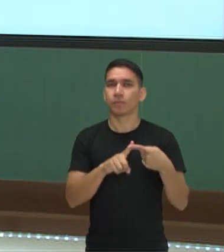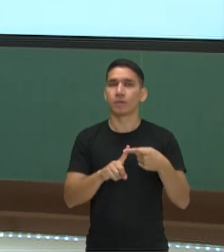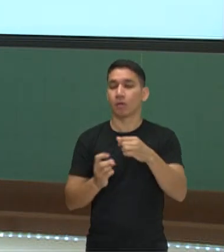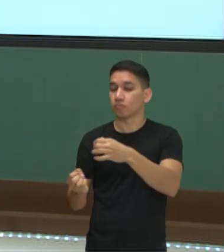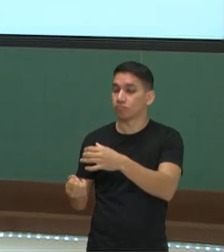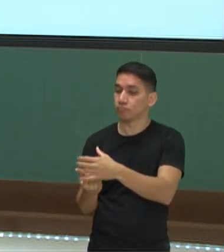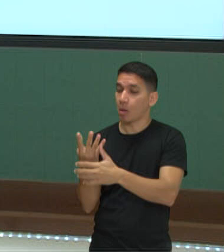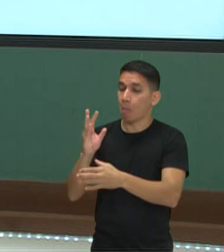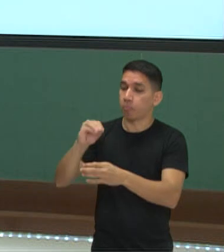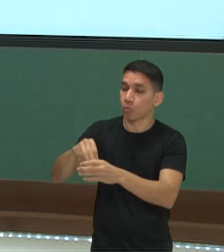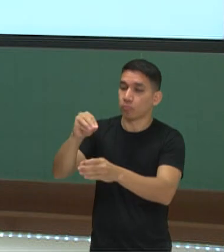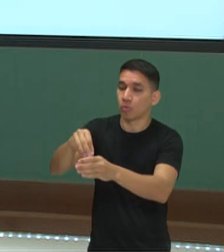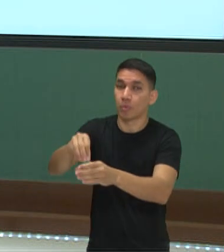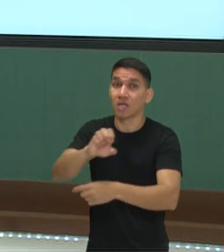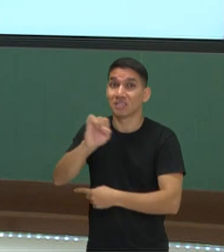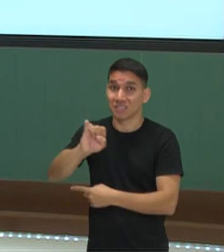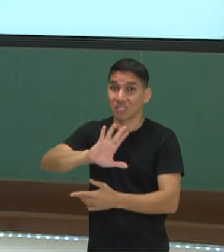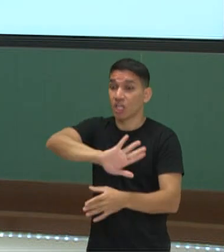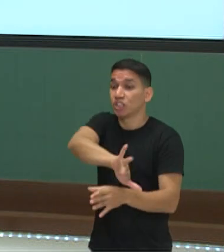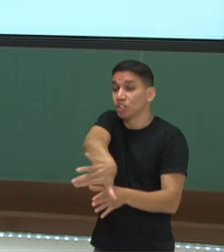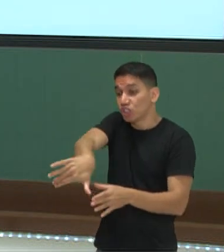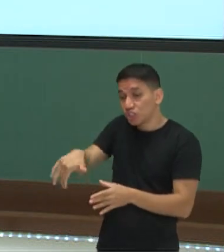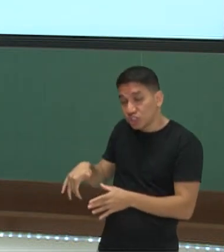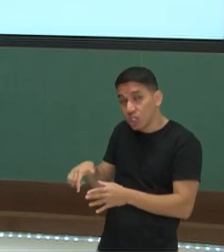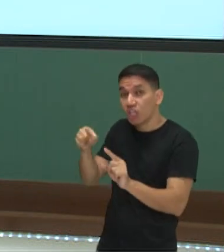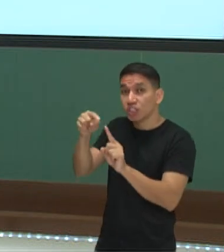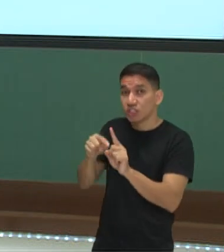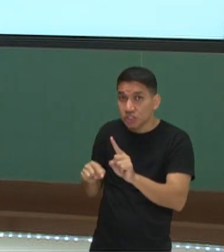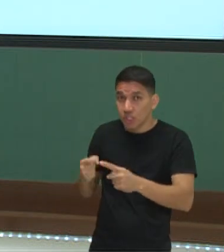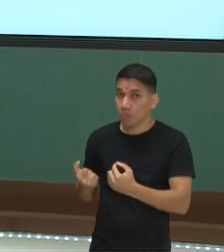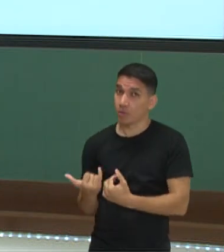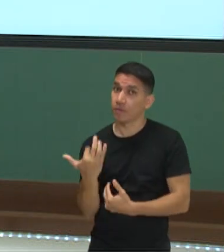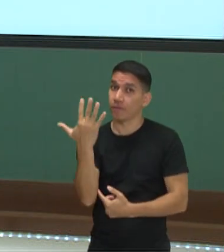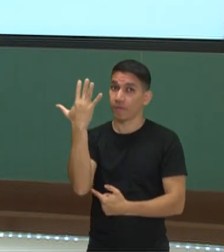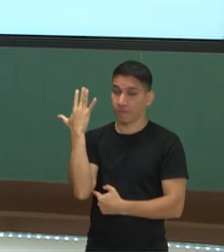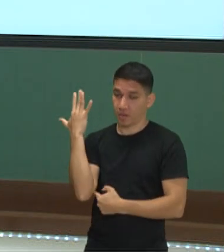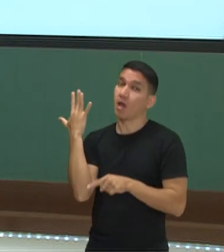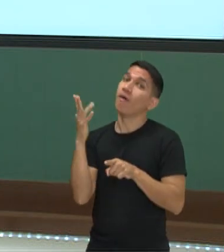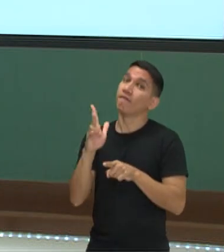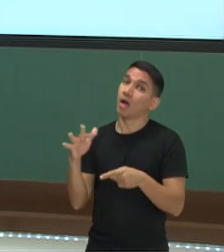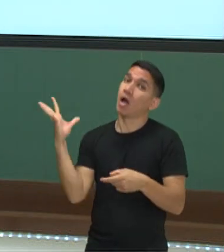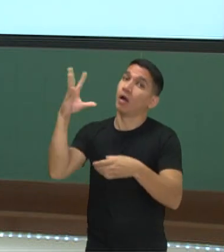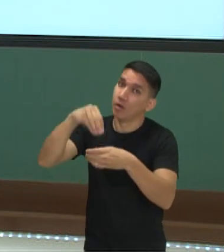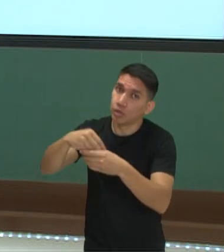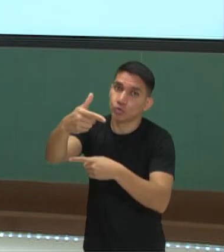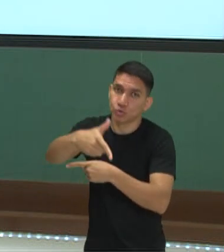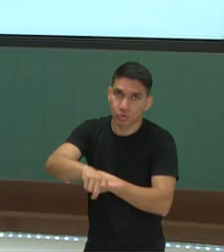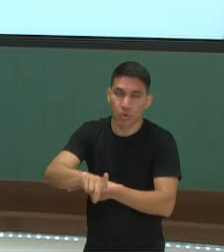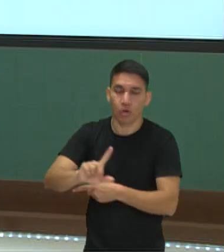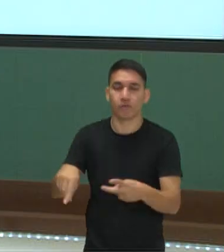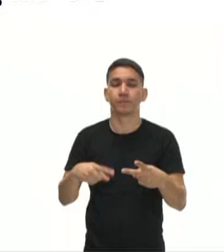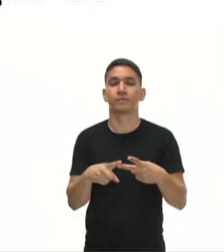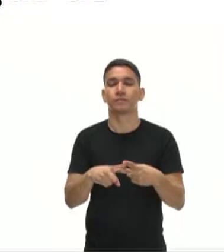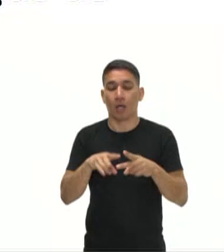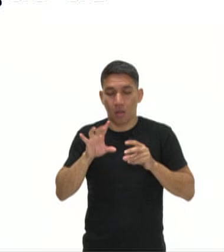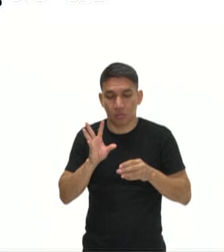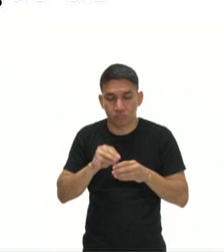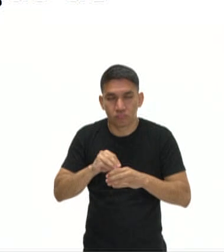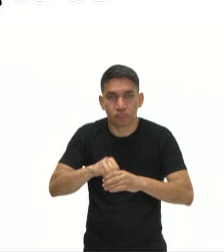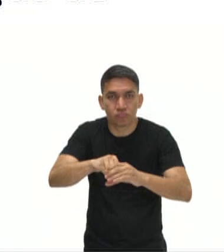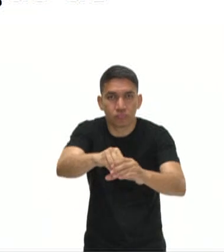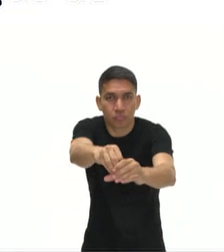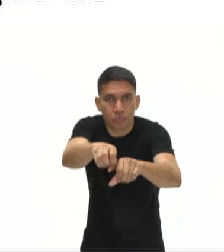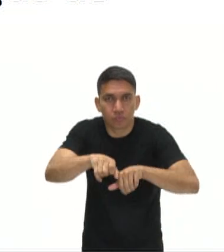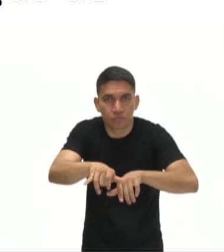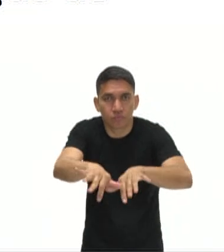reflorestamento, ou seja, se foi retirada espécies vegetais, vamos recolocar essas espécies. A adubação verde, a rotação